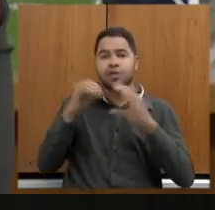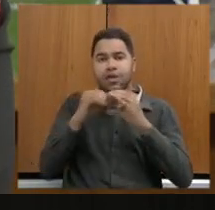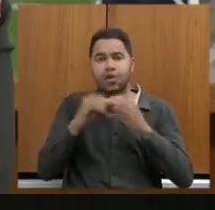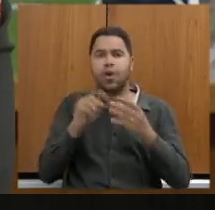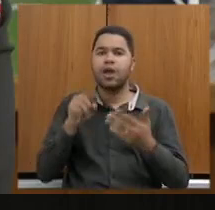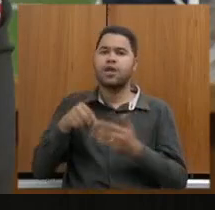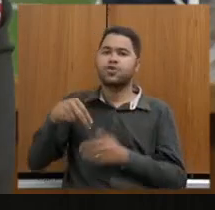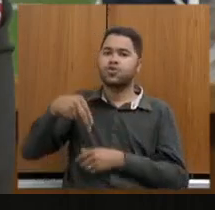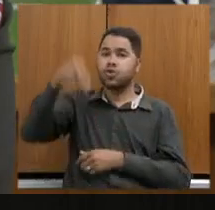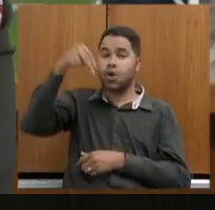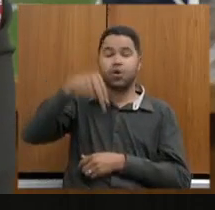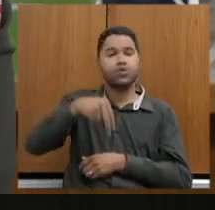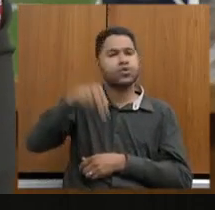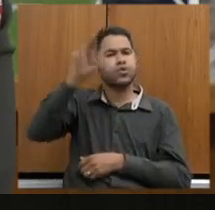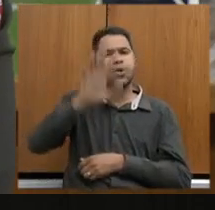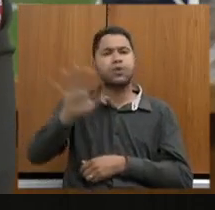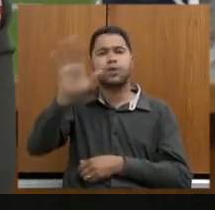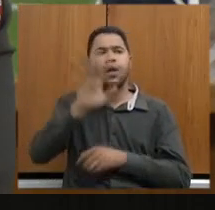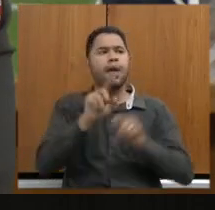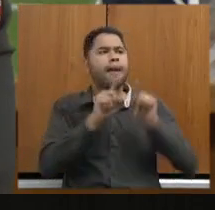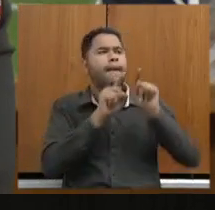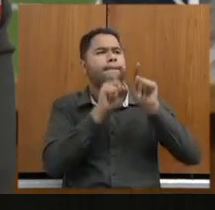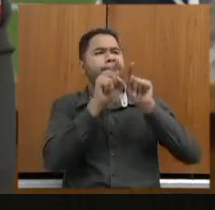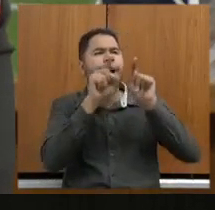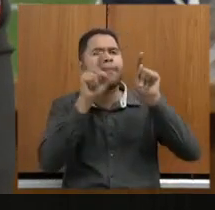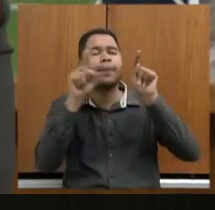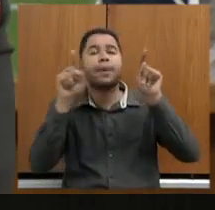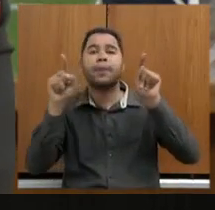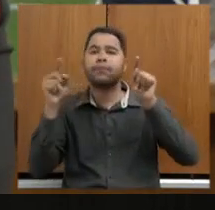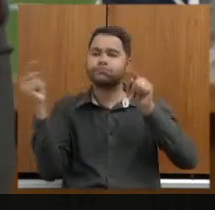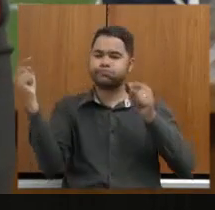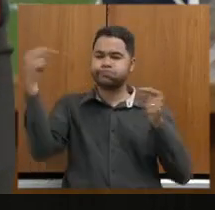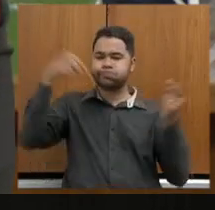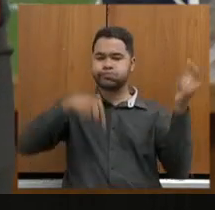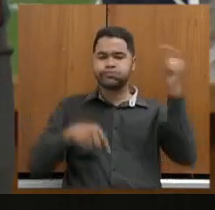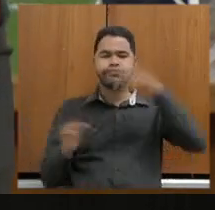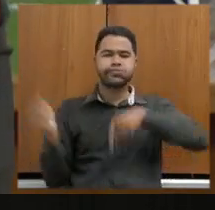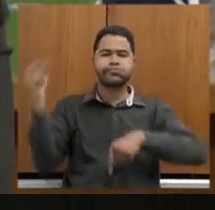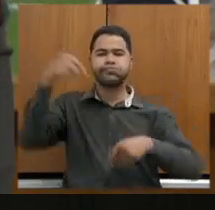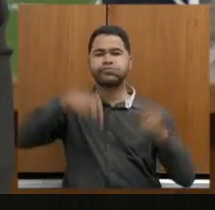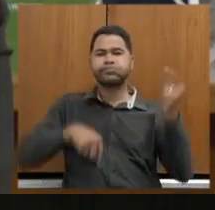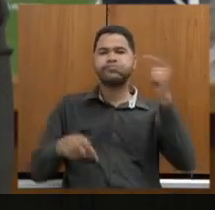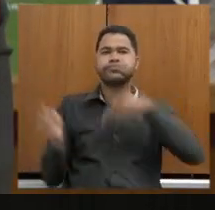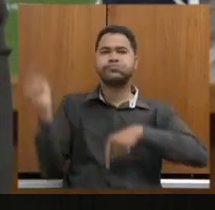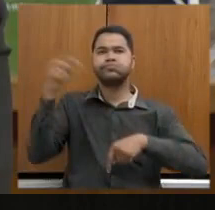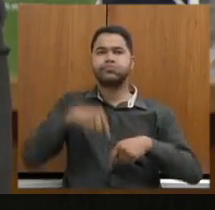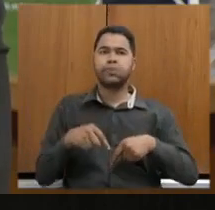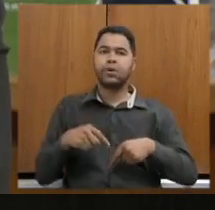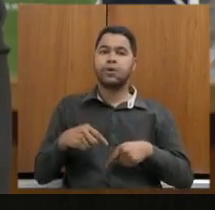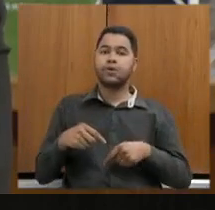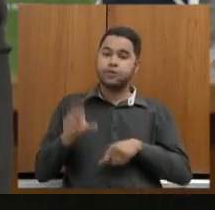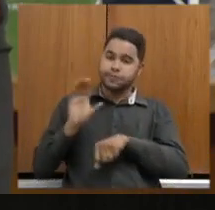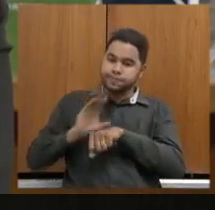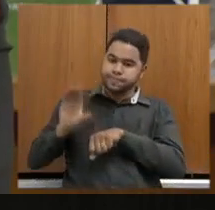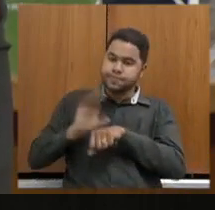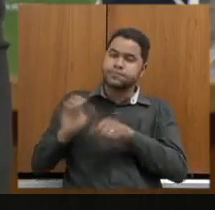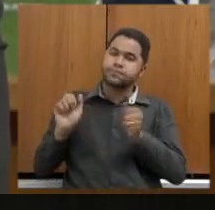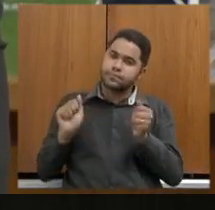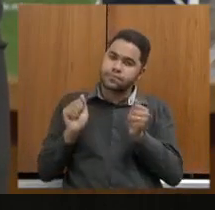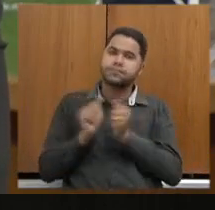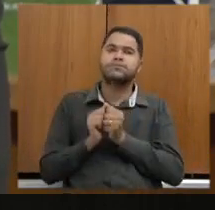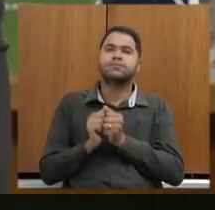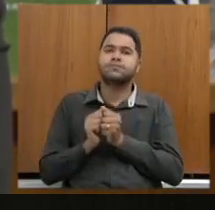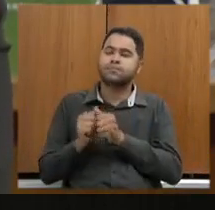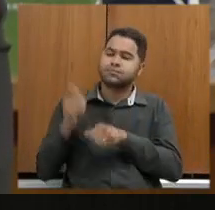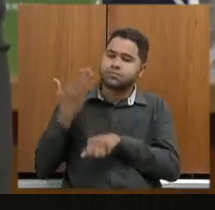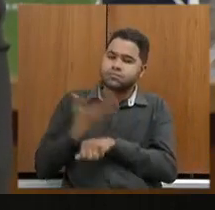nordeste são diversas as corporações que vem aqui fazer parte dos nossos cursos e